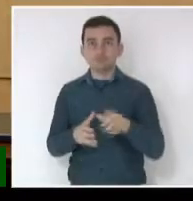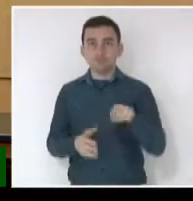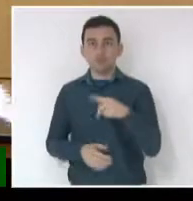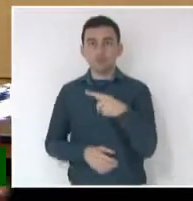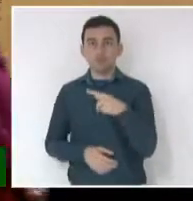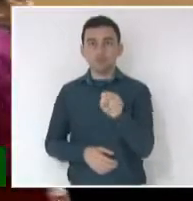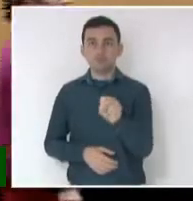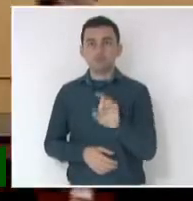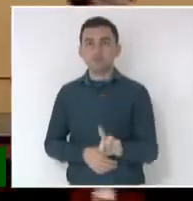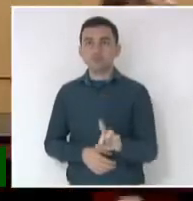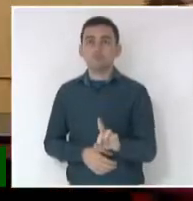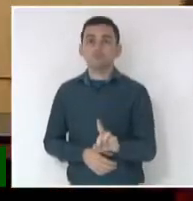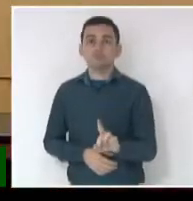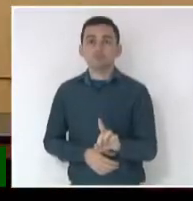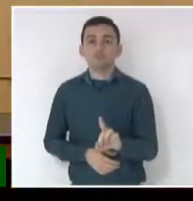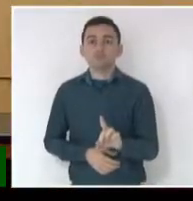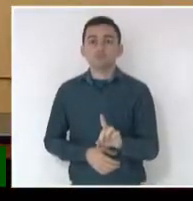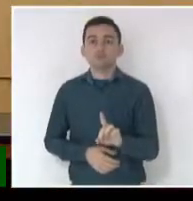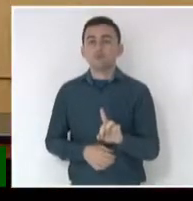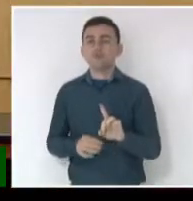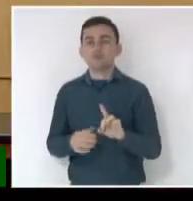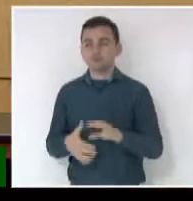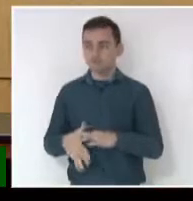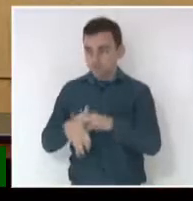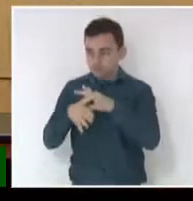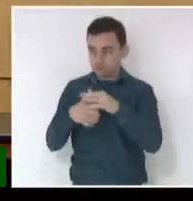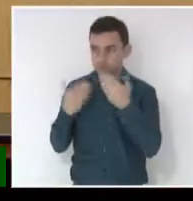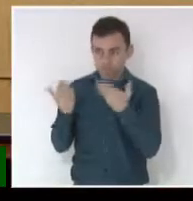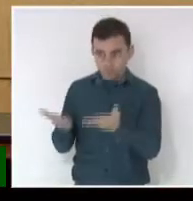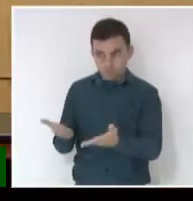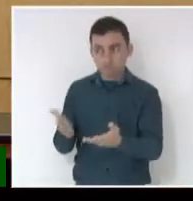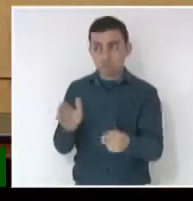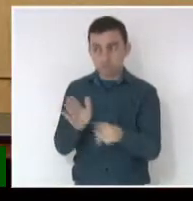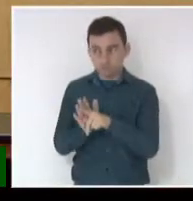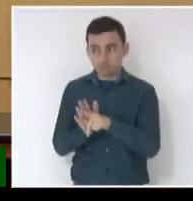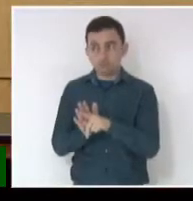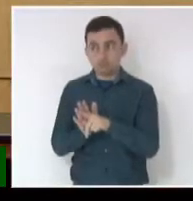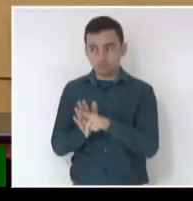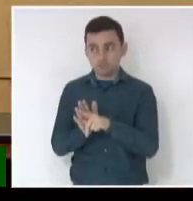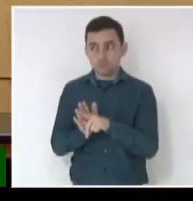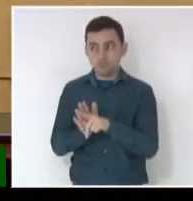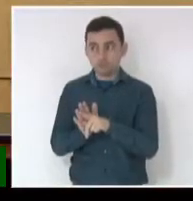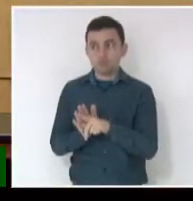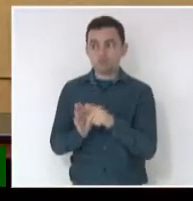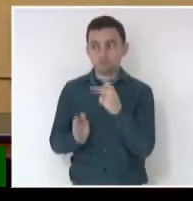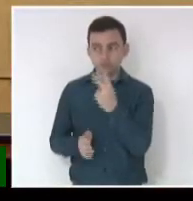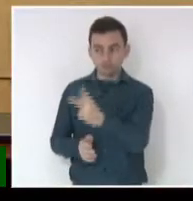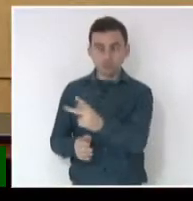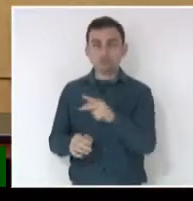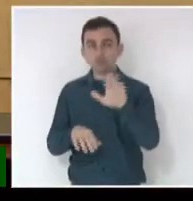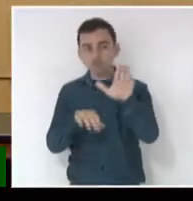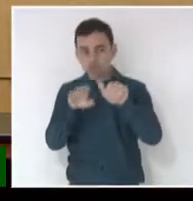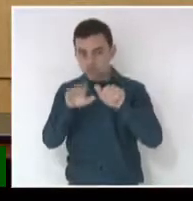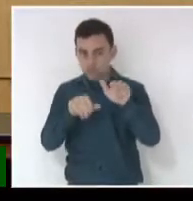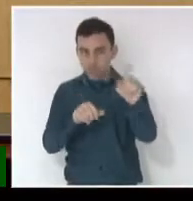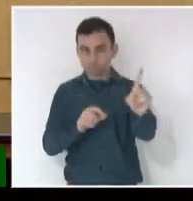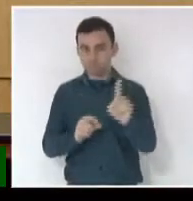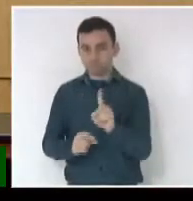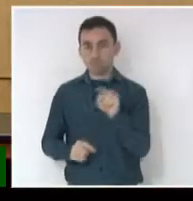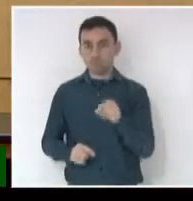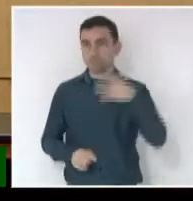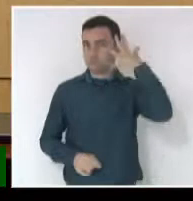PSD. Então, liderança do PSD, encaminhar para cá alguém que fale em nome do partido, seguido do Partido